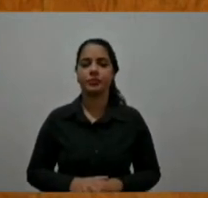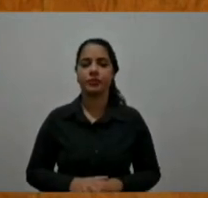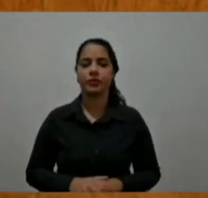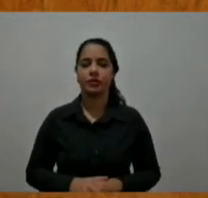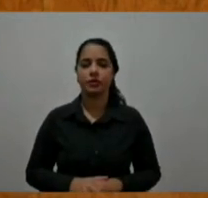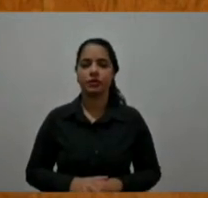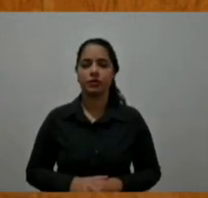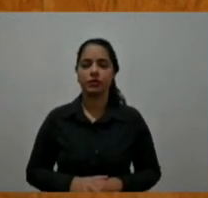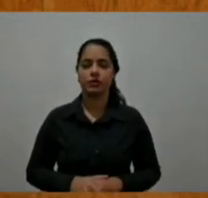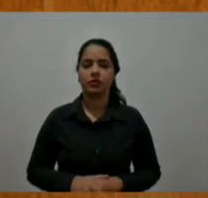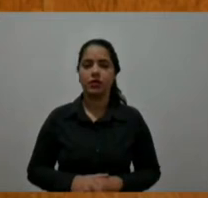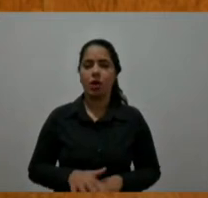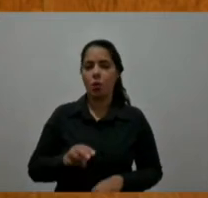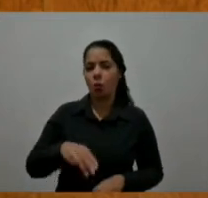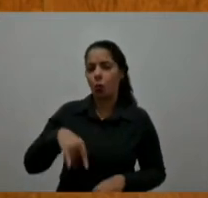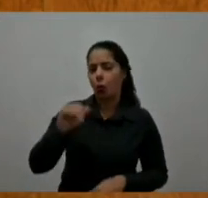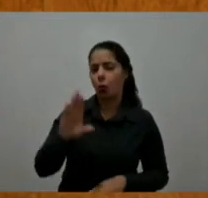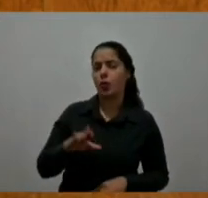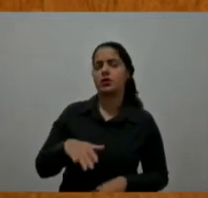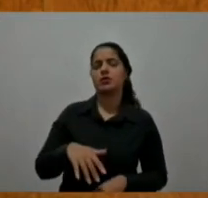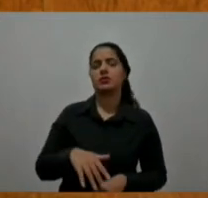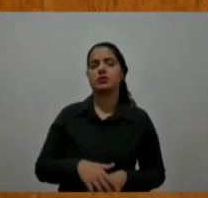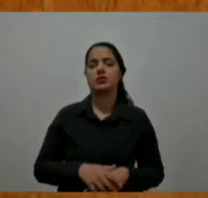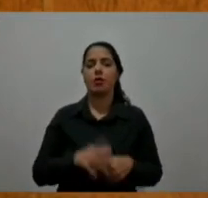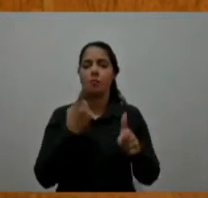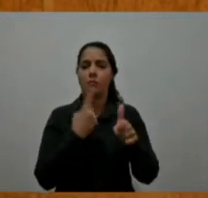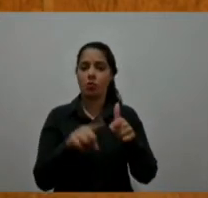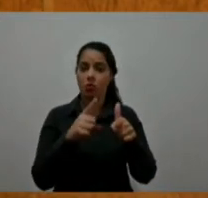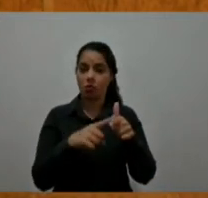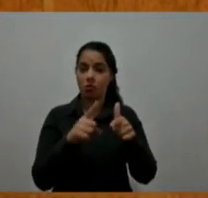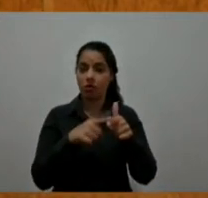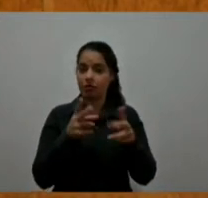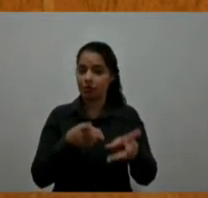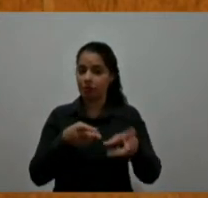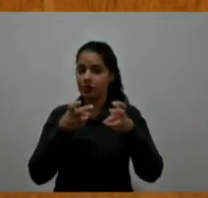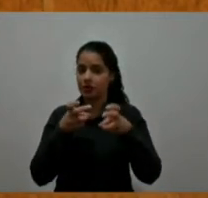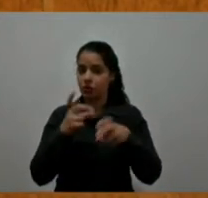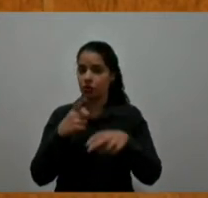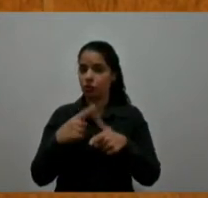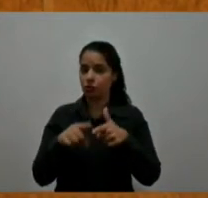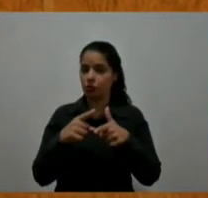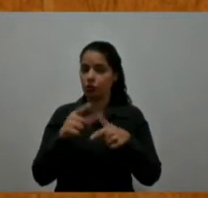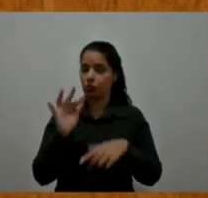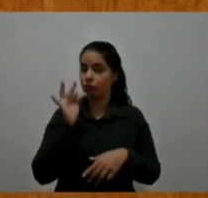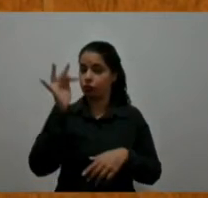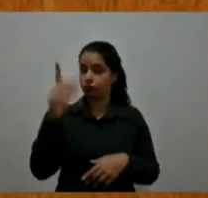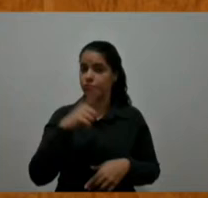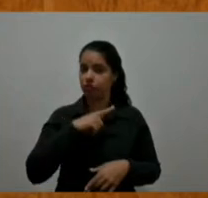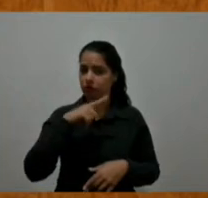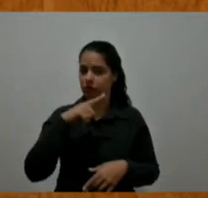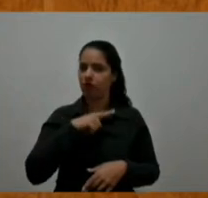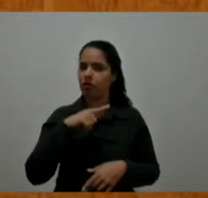você enxerga que a gente ainda vai enfrentar no futuro e como solucioná-los daqui para frente?